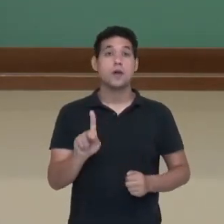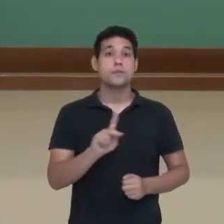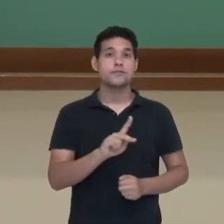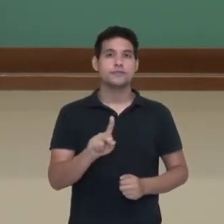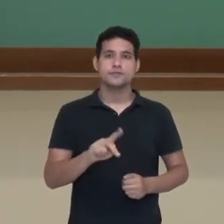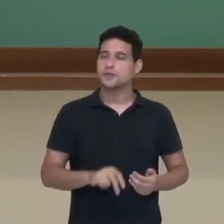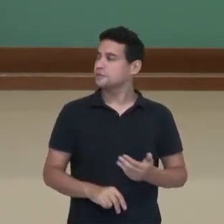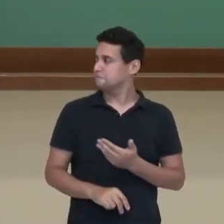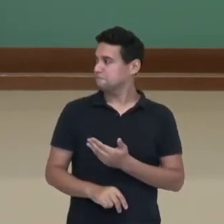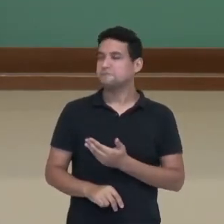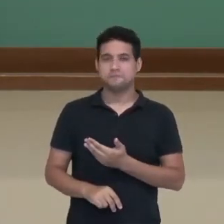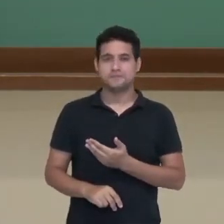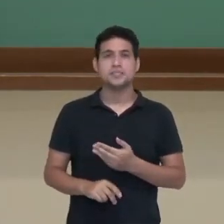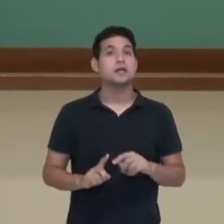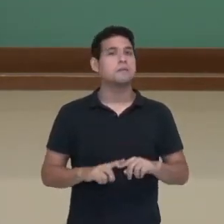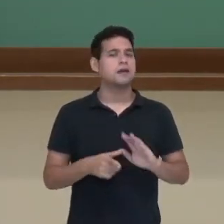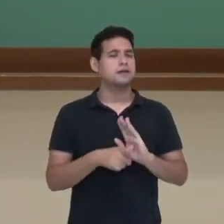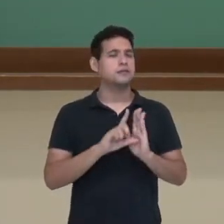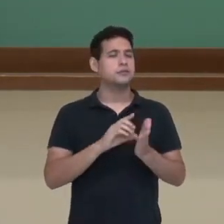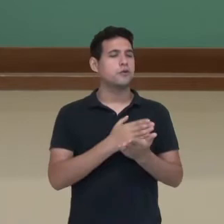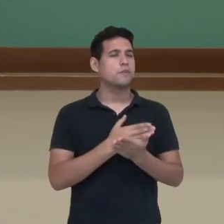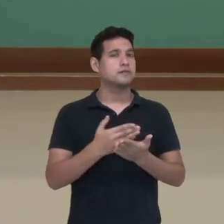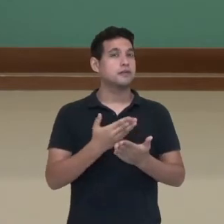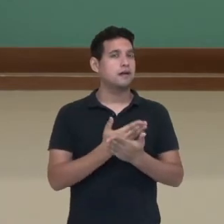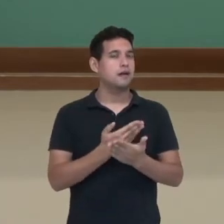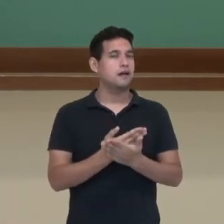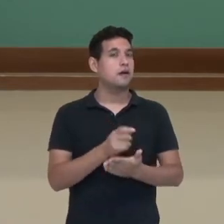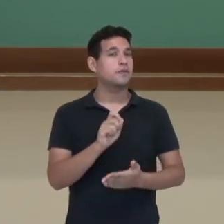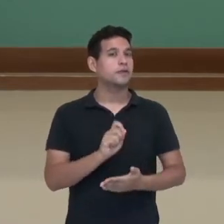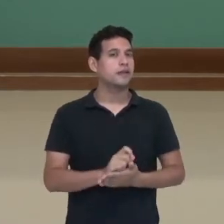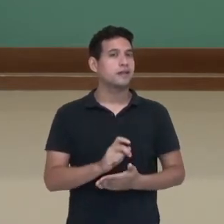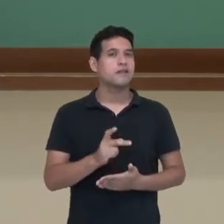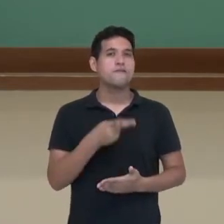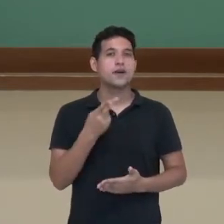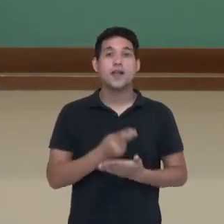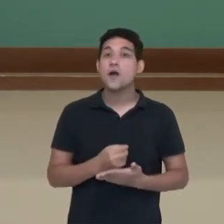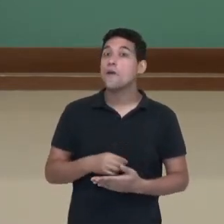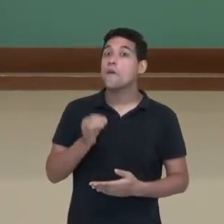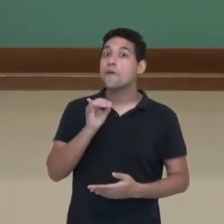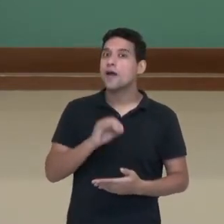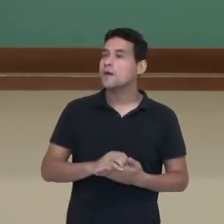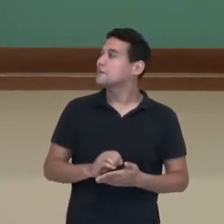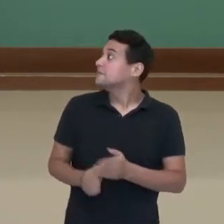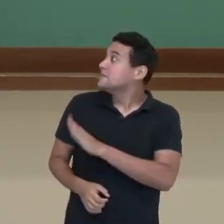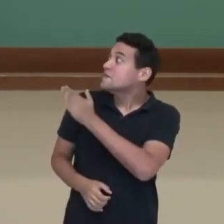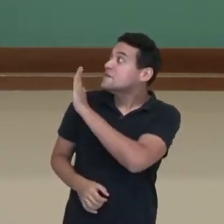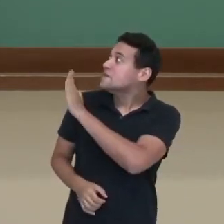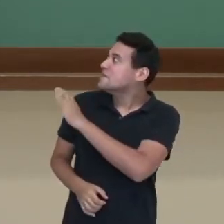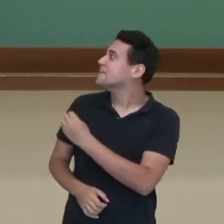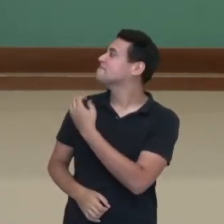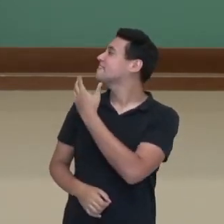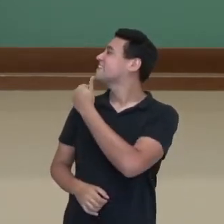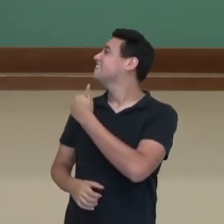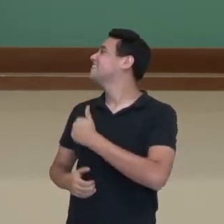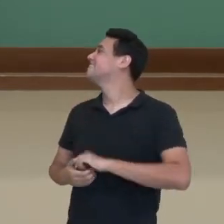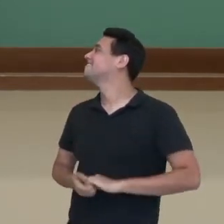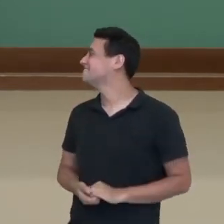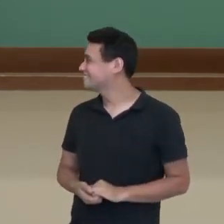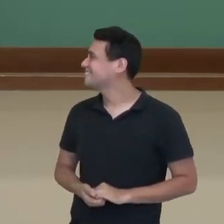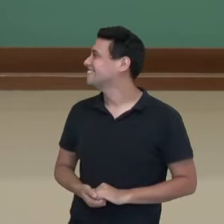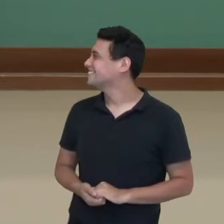professora Estefânia. Antes de começar a nossa aula, aquele olá para o Kelvin. Olá,